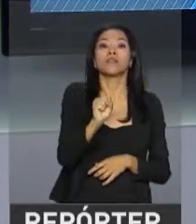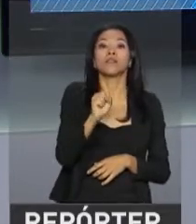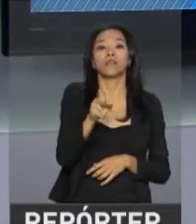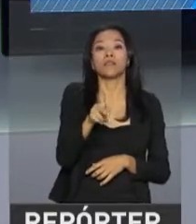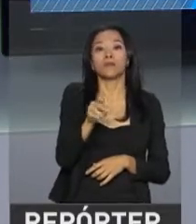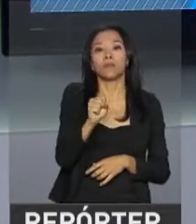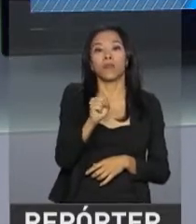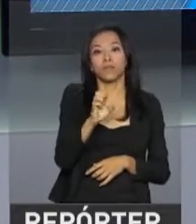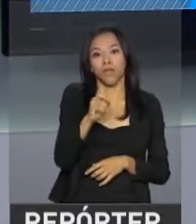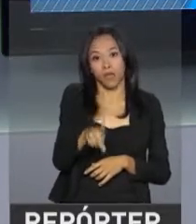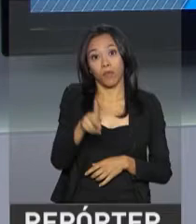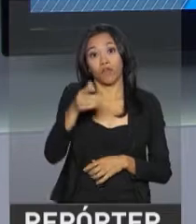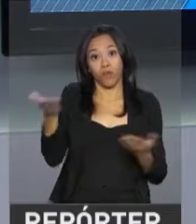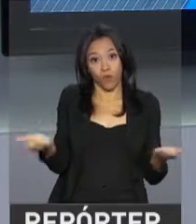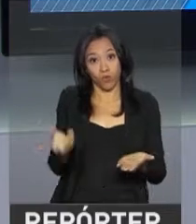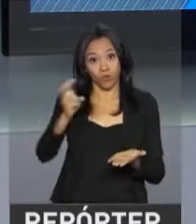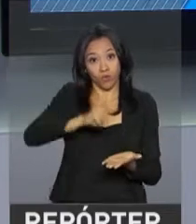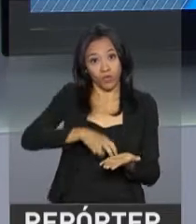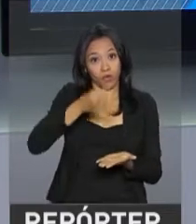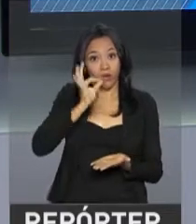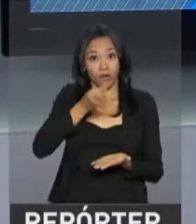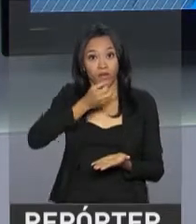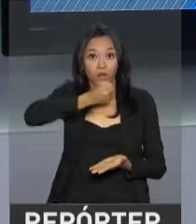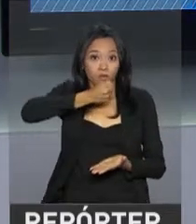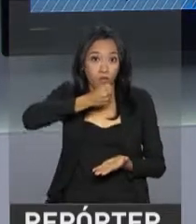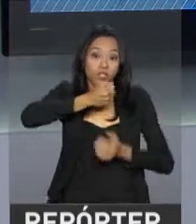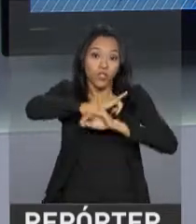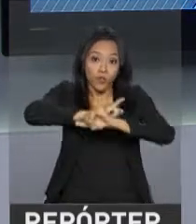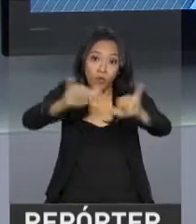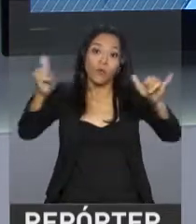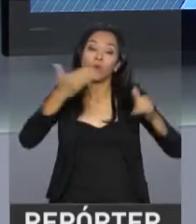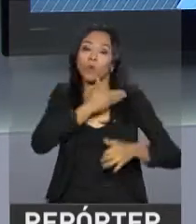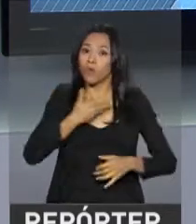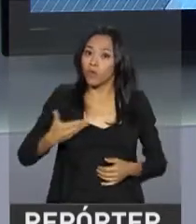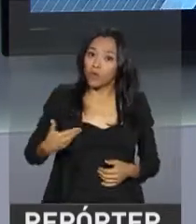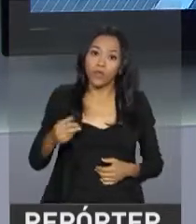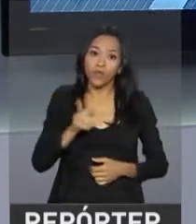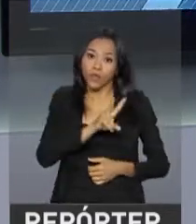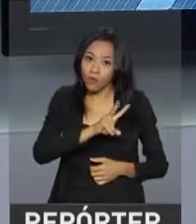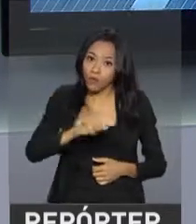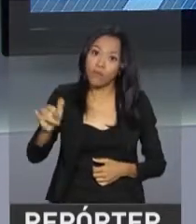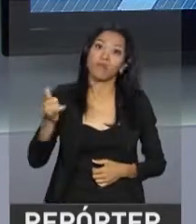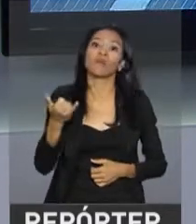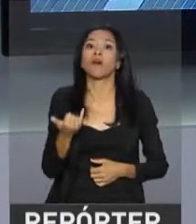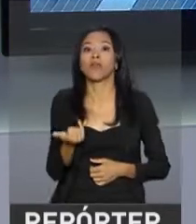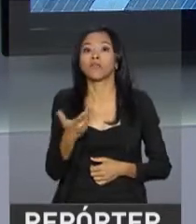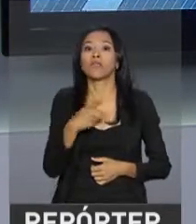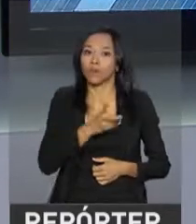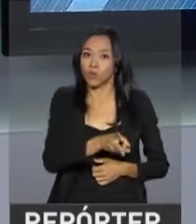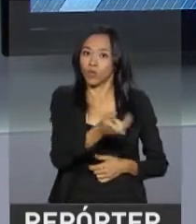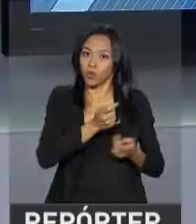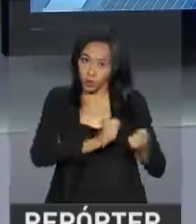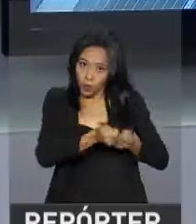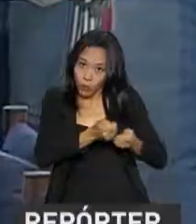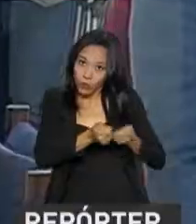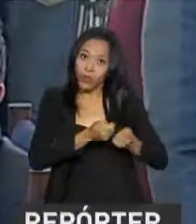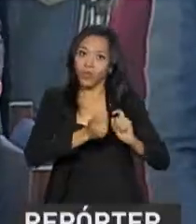durante café da manhã com jornalistas. Ele também falou que o governo não vai abrir mão do controle da Embraer.